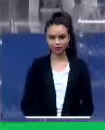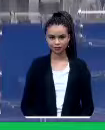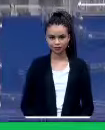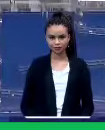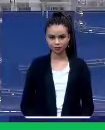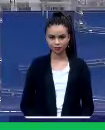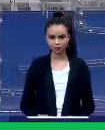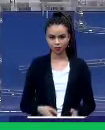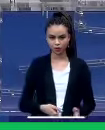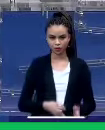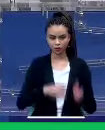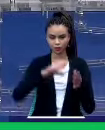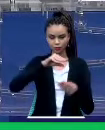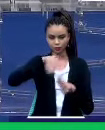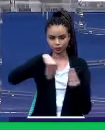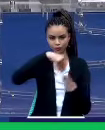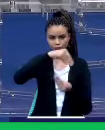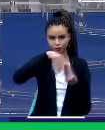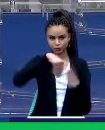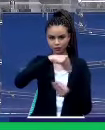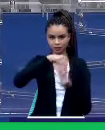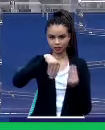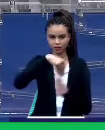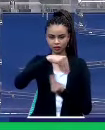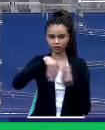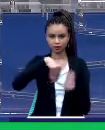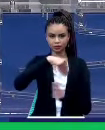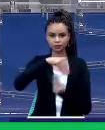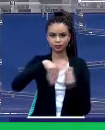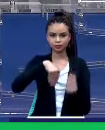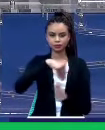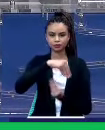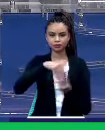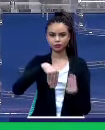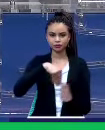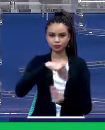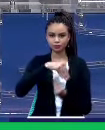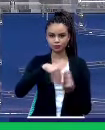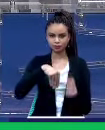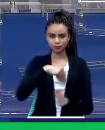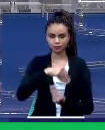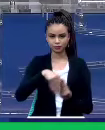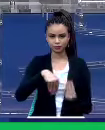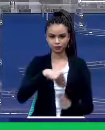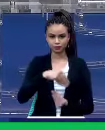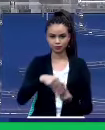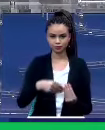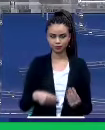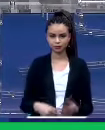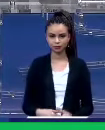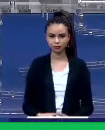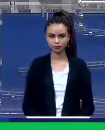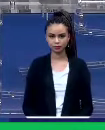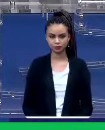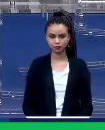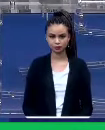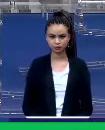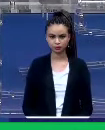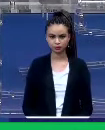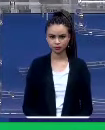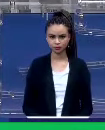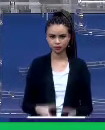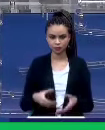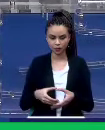Globo número 1 girando, embaralhando as bolas para o sorteio desta noite da Mega Sena. Vem chegando primeiro o número.